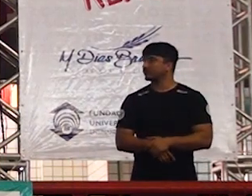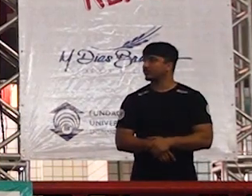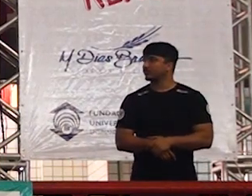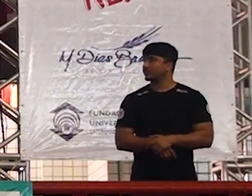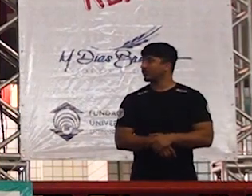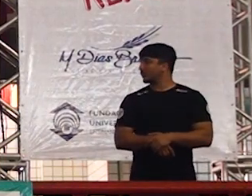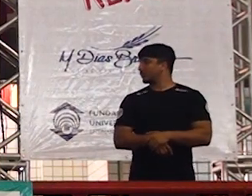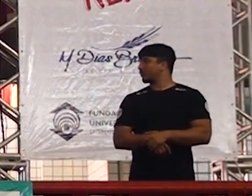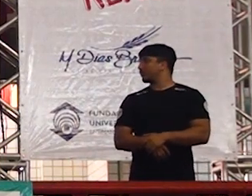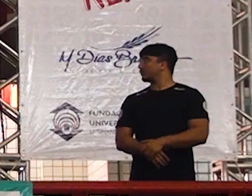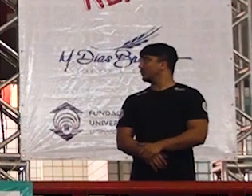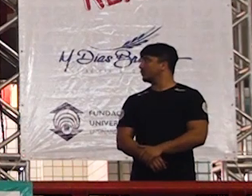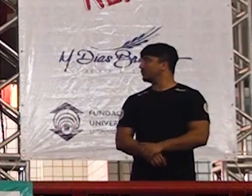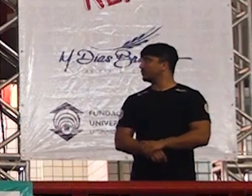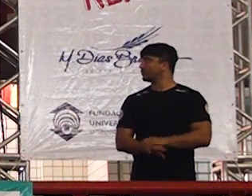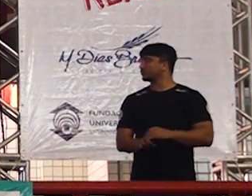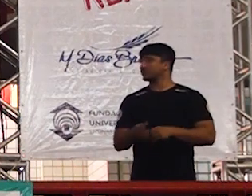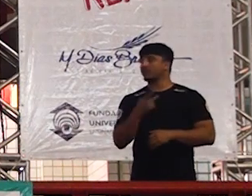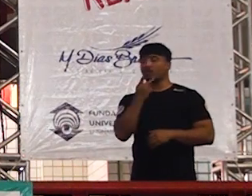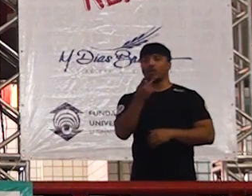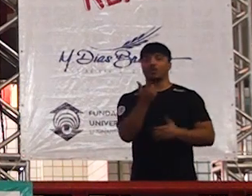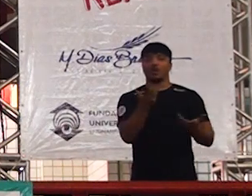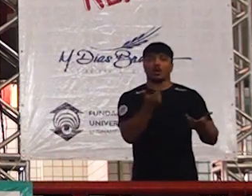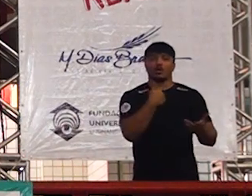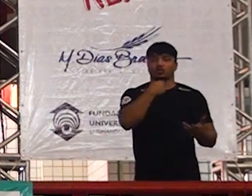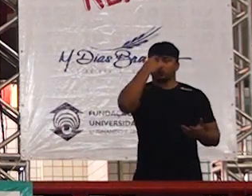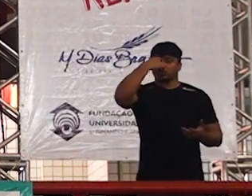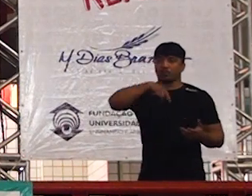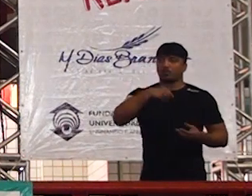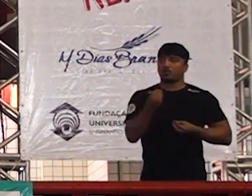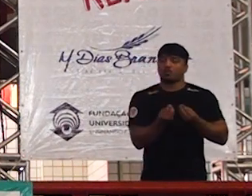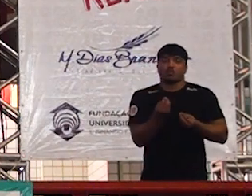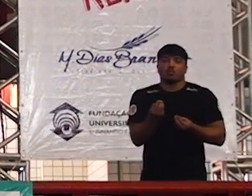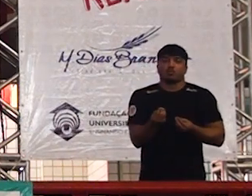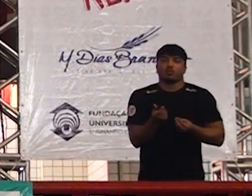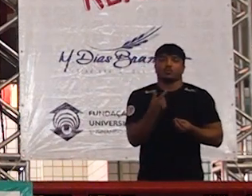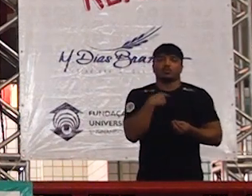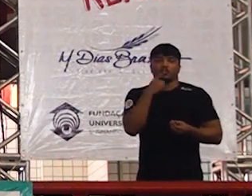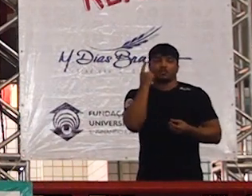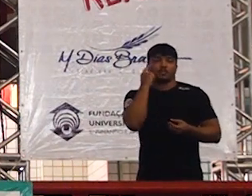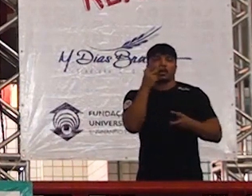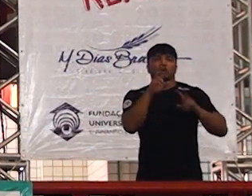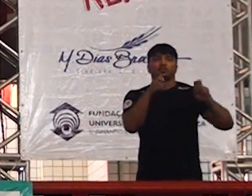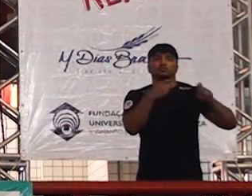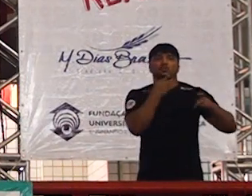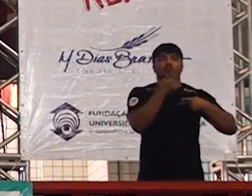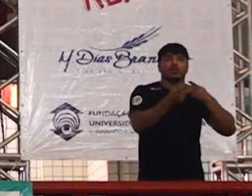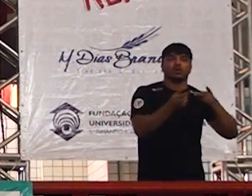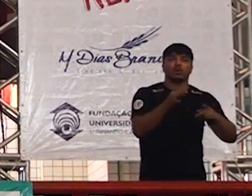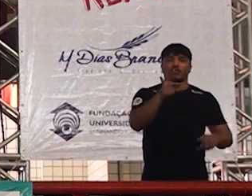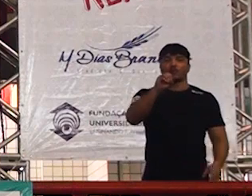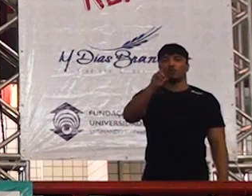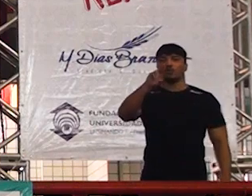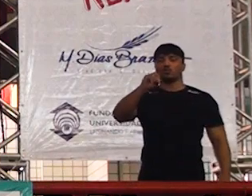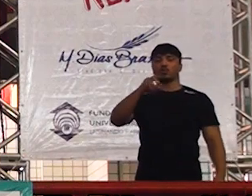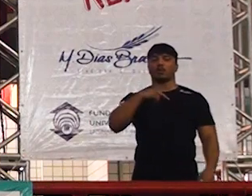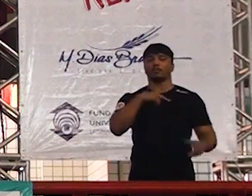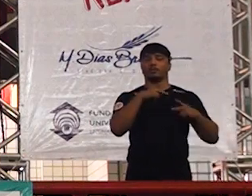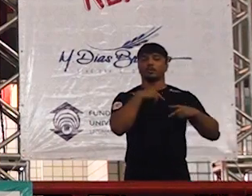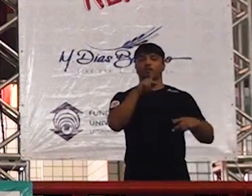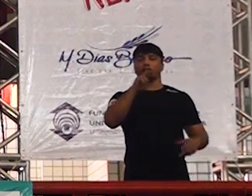chegando ao fim. Ela disse: Dionísio, eu nem sabia para onde é que ia. Caiu para falar sobre o foro